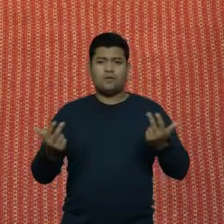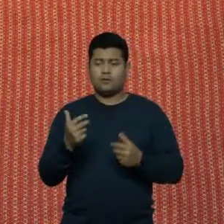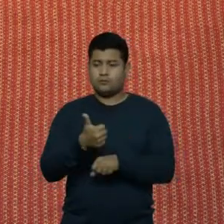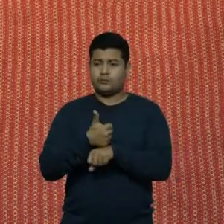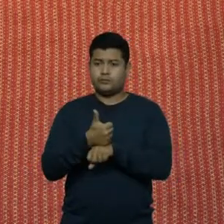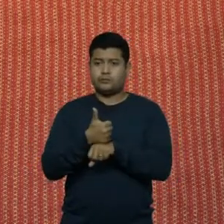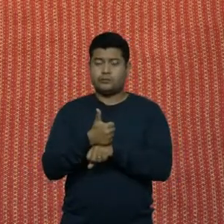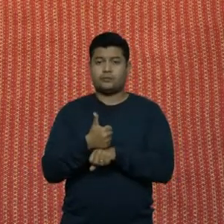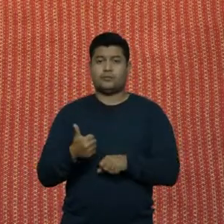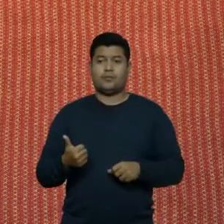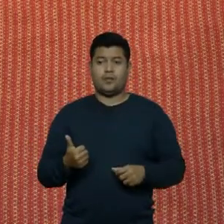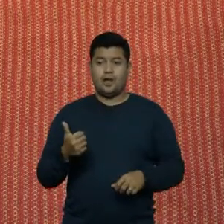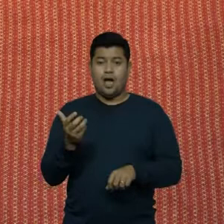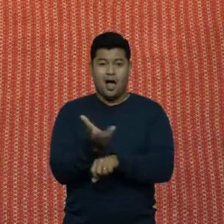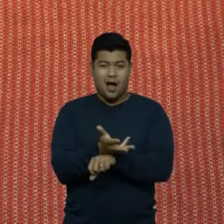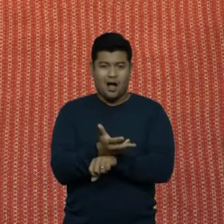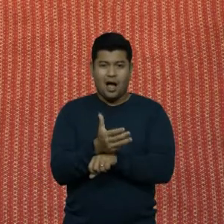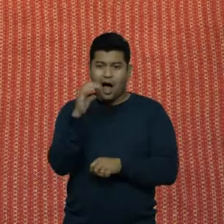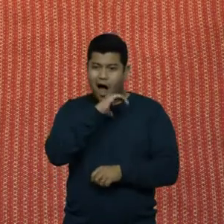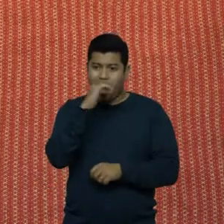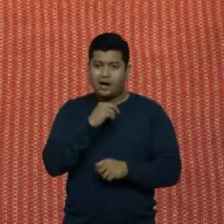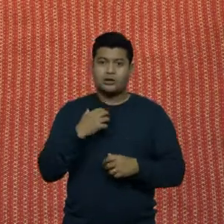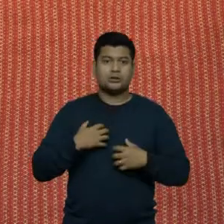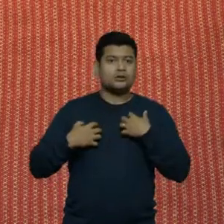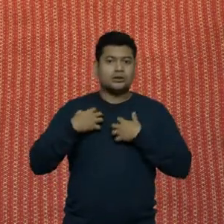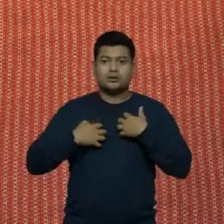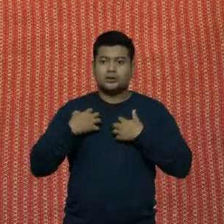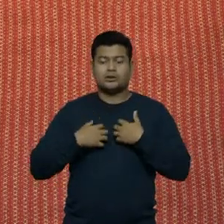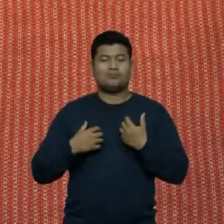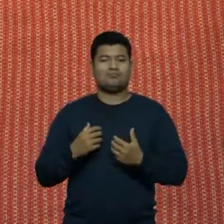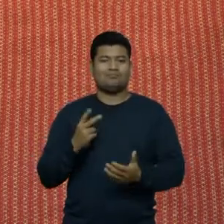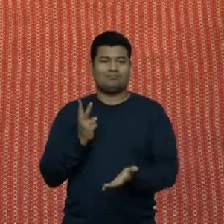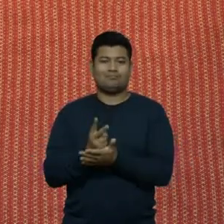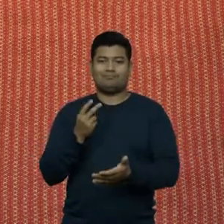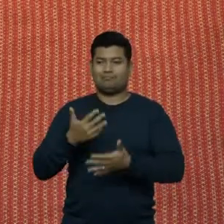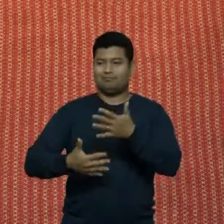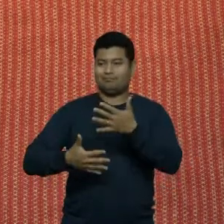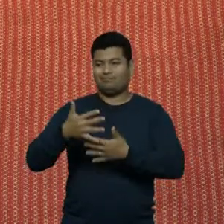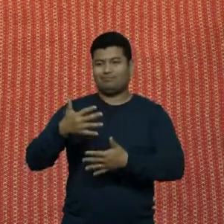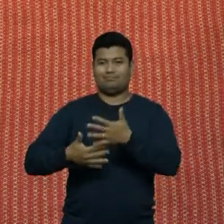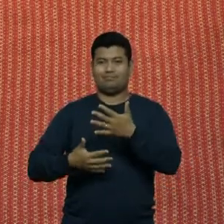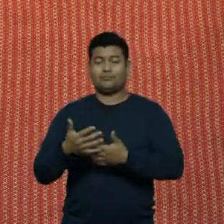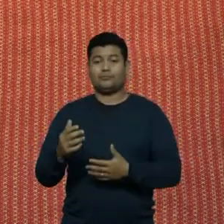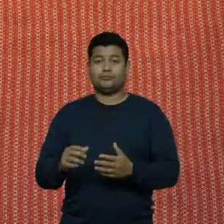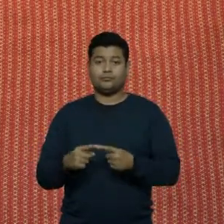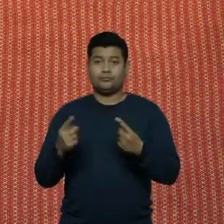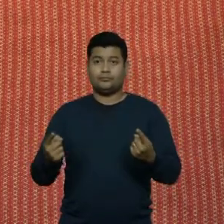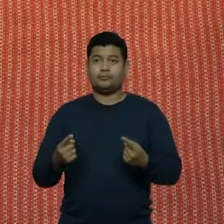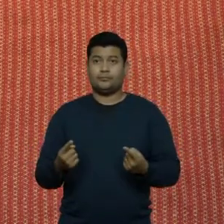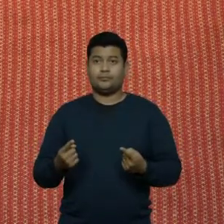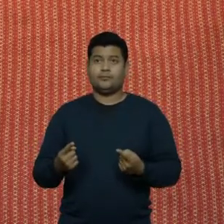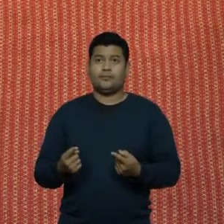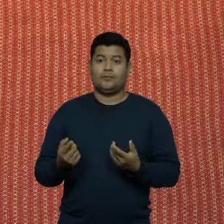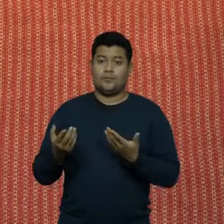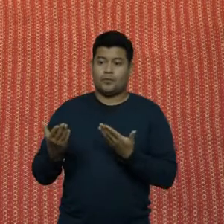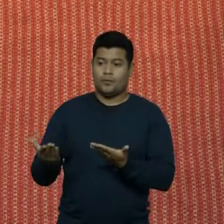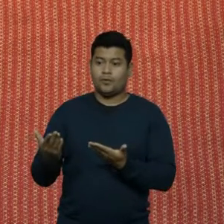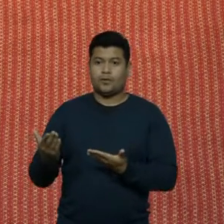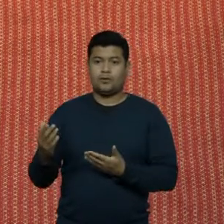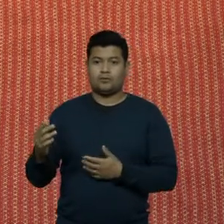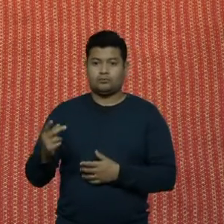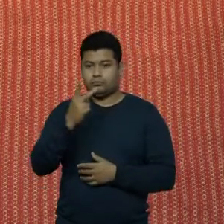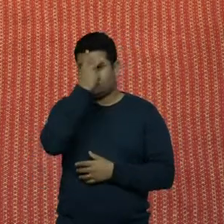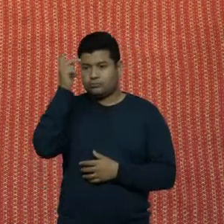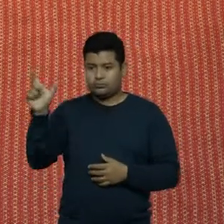a pressa sempre vai atrapalhar então toda essa celeuma da presença do oficial de justiça aqui na casa é